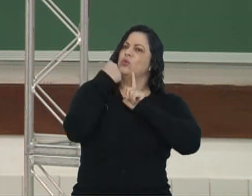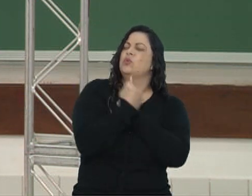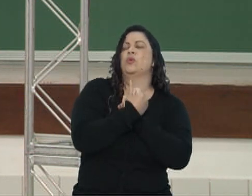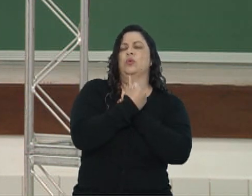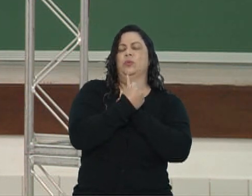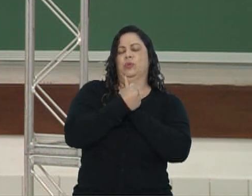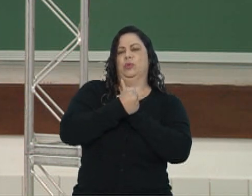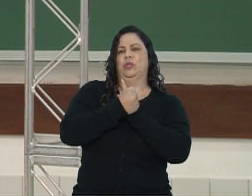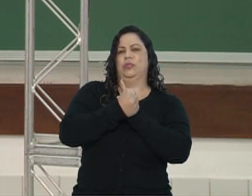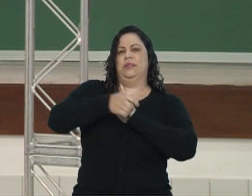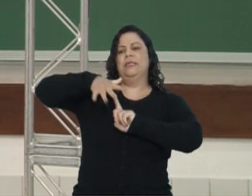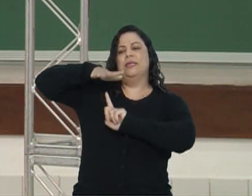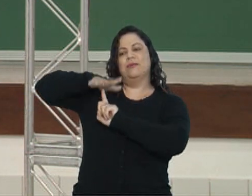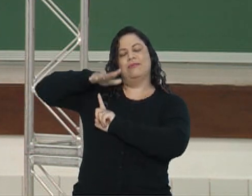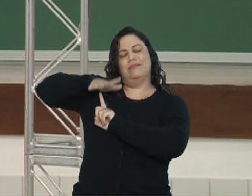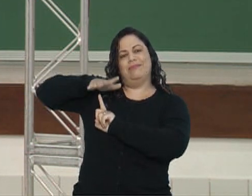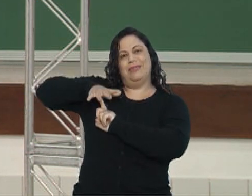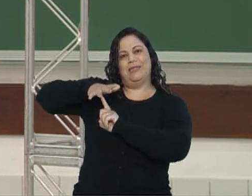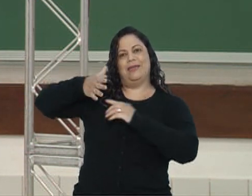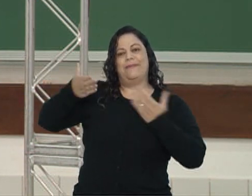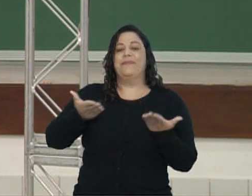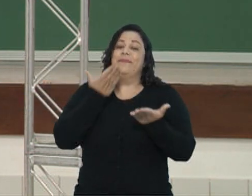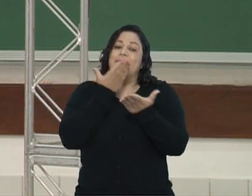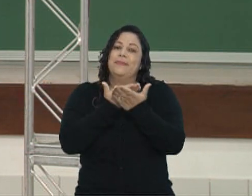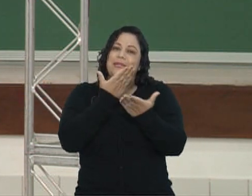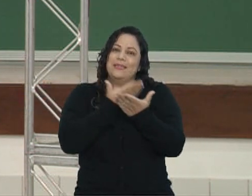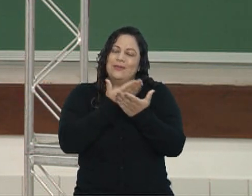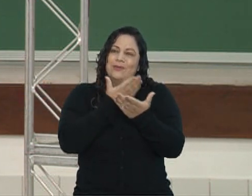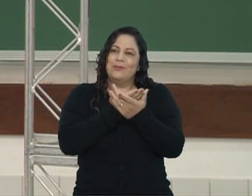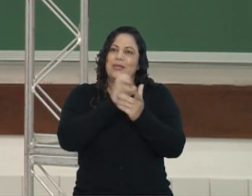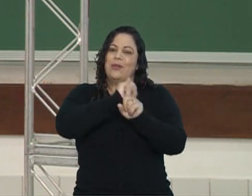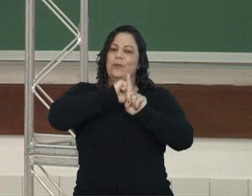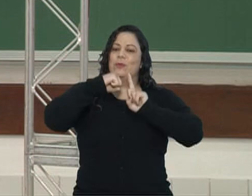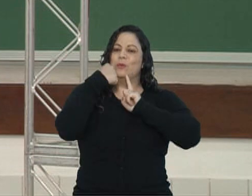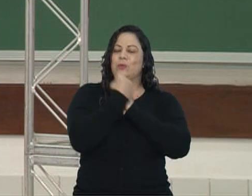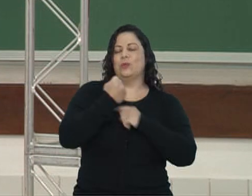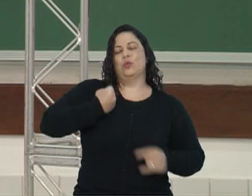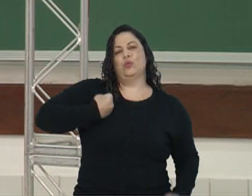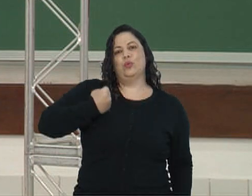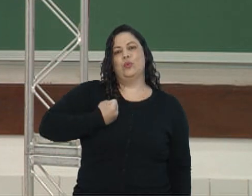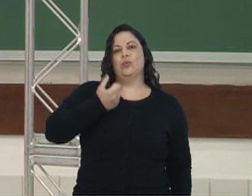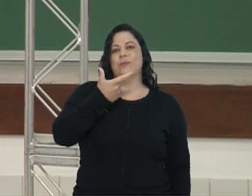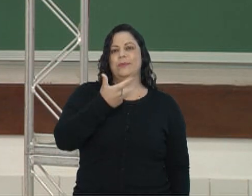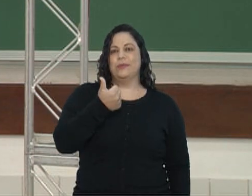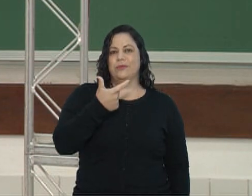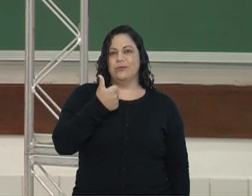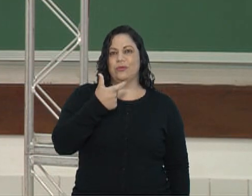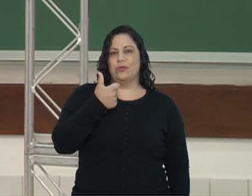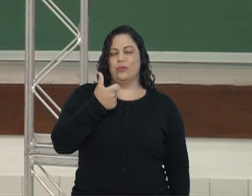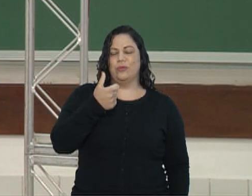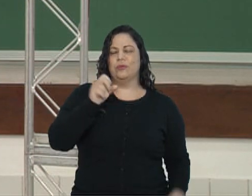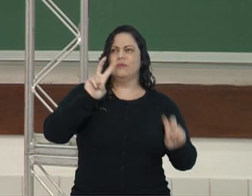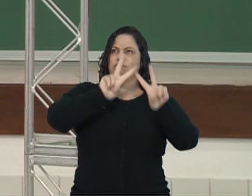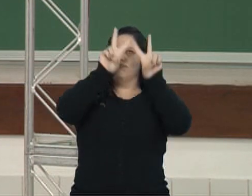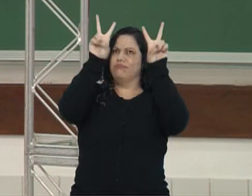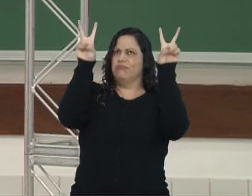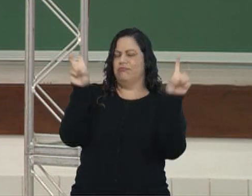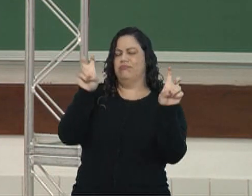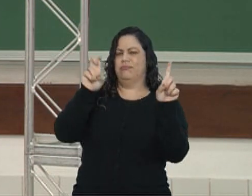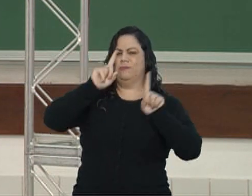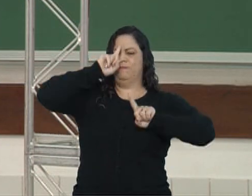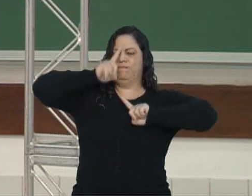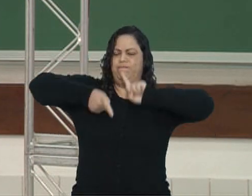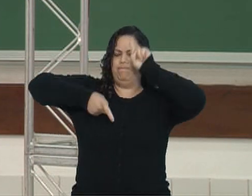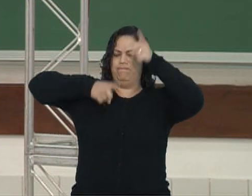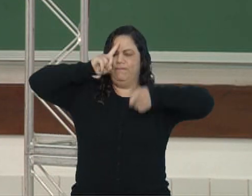para mais uma aula de Sociologia, aula agora de número 12, sobre autoritarismo e totalitarismo,